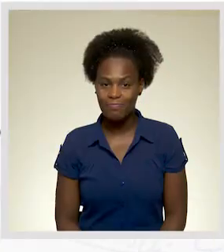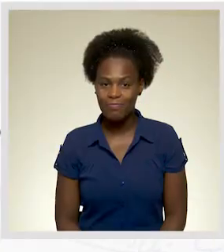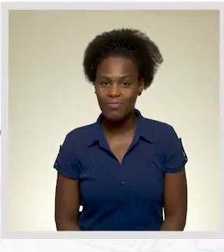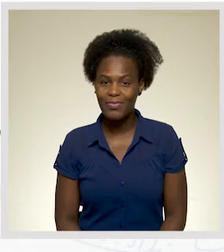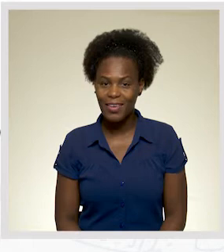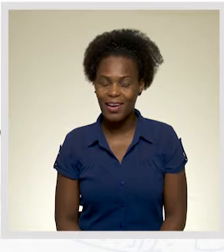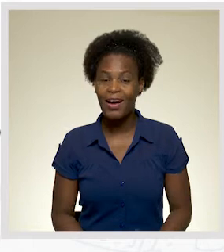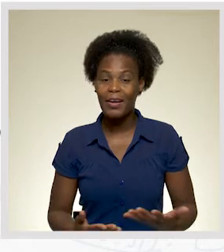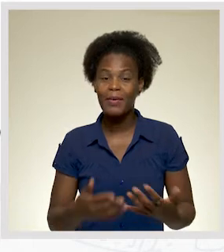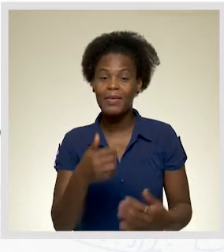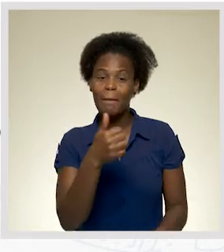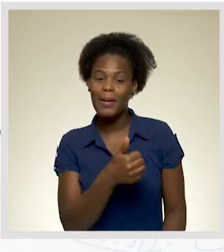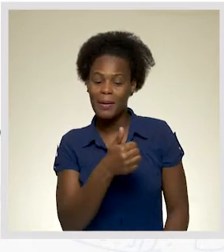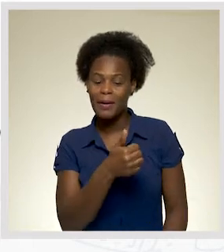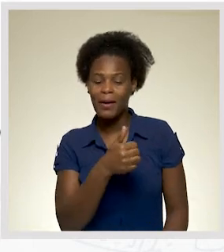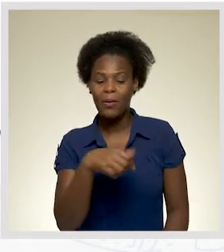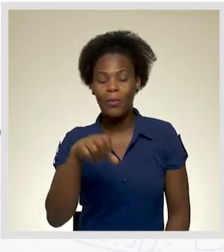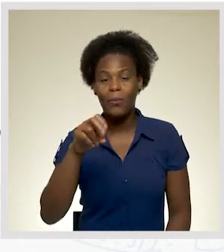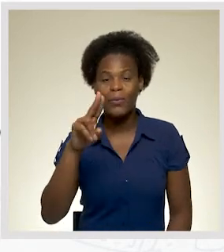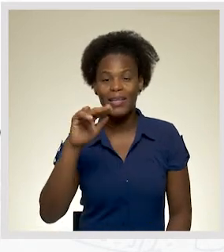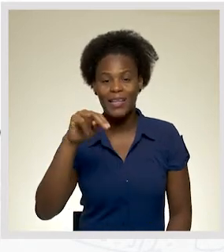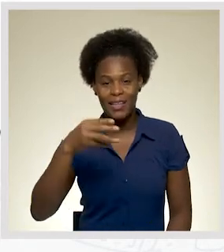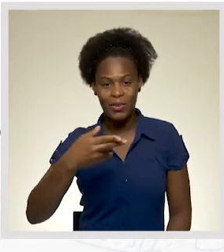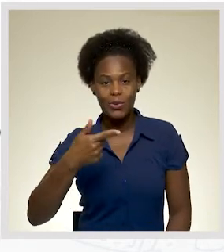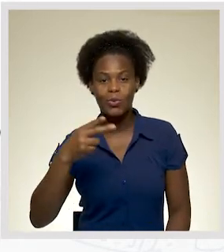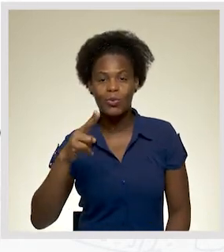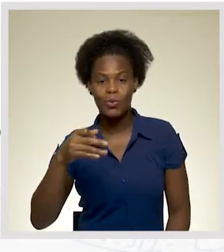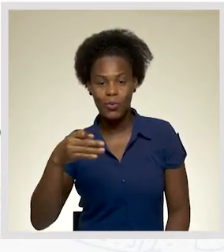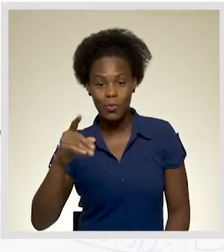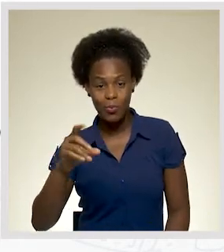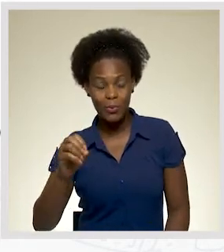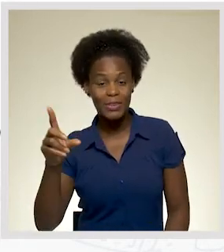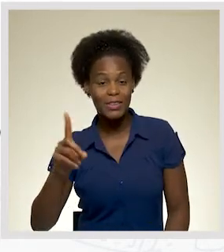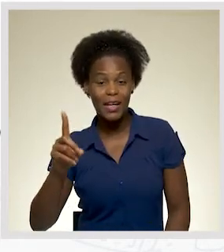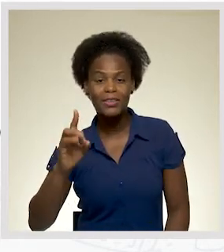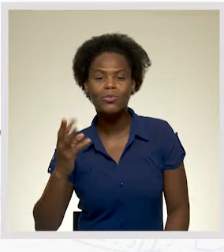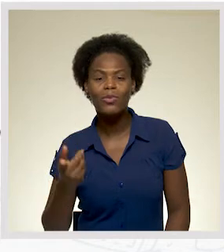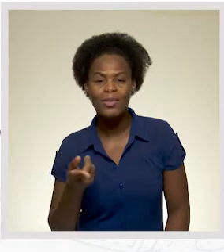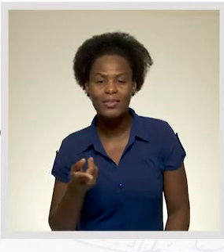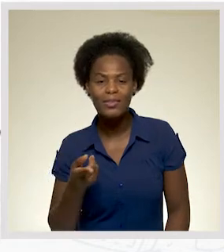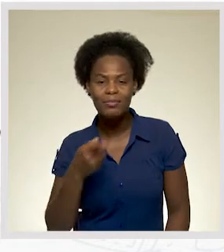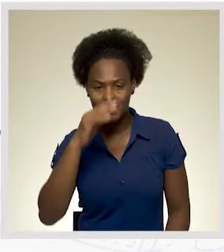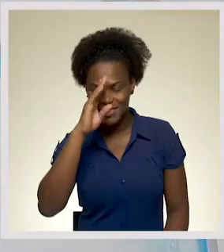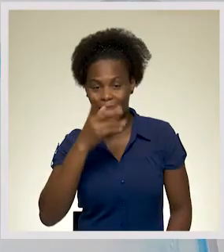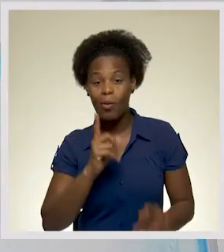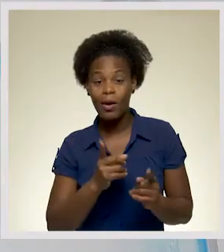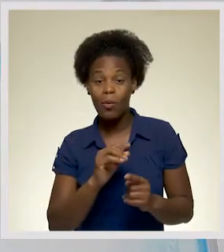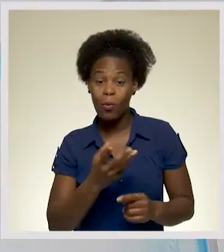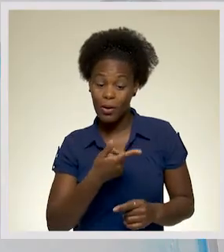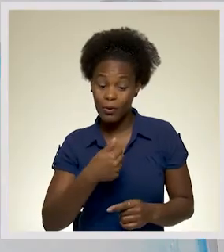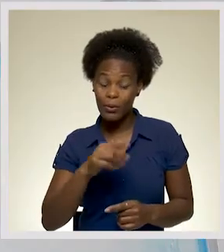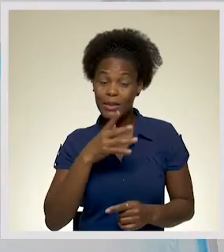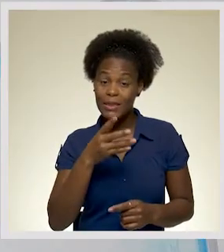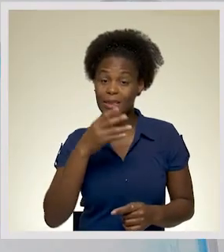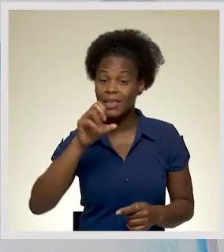Então, a linha B, o quíntuplo de 6 é, e sabem o quê? Quando referimos ao